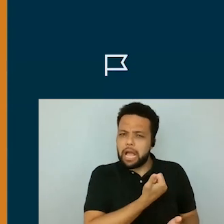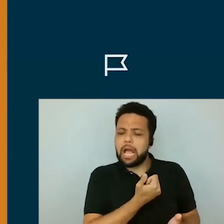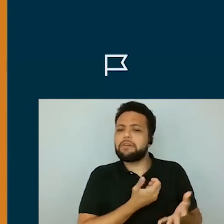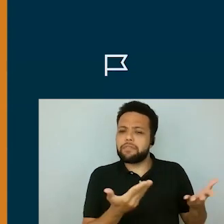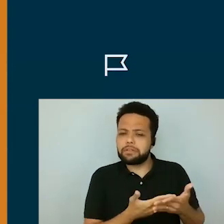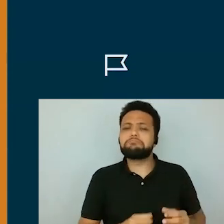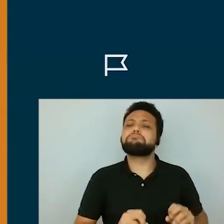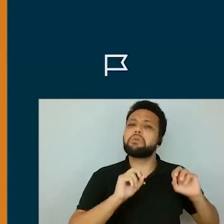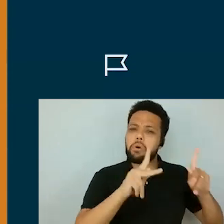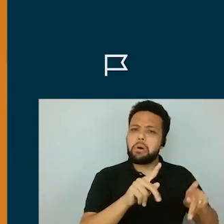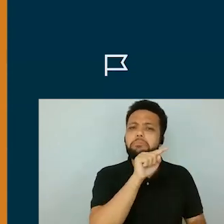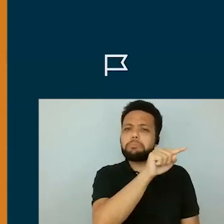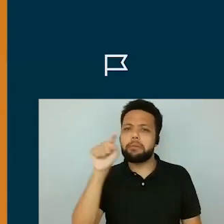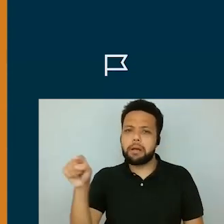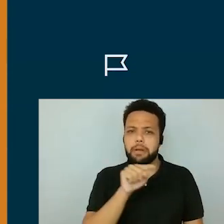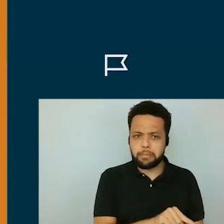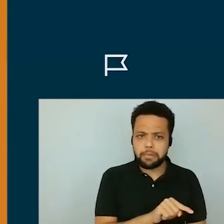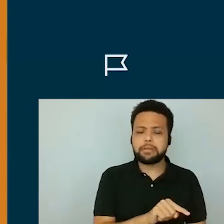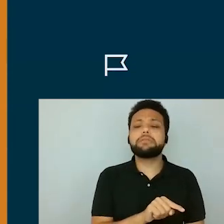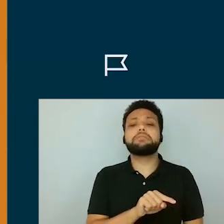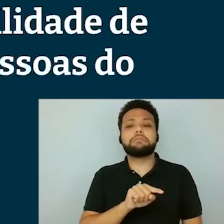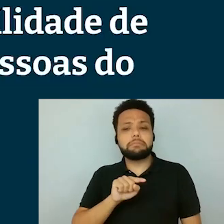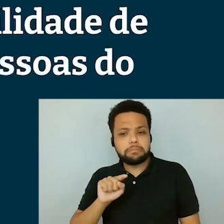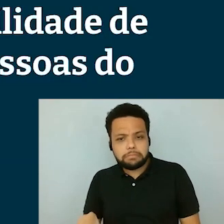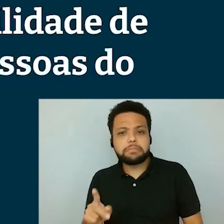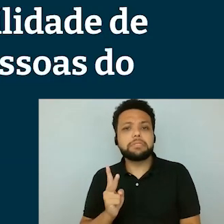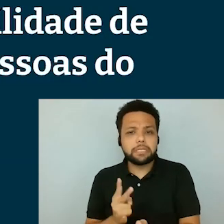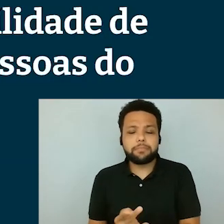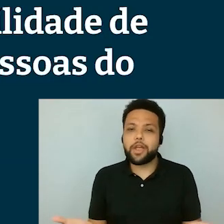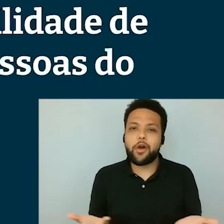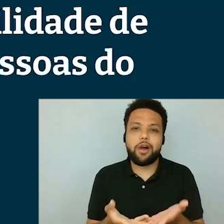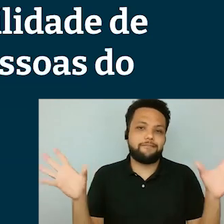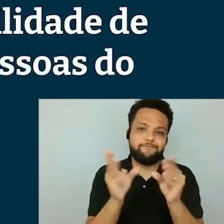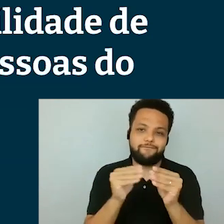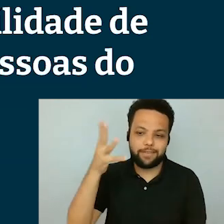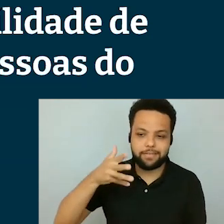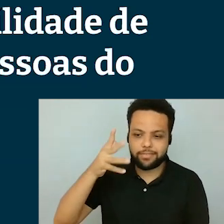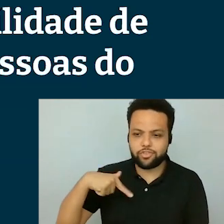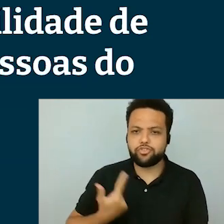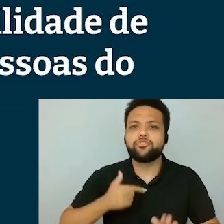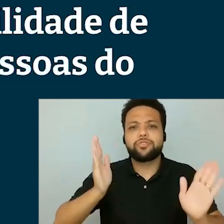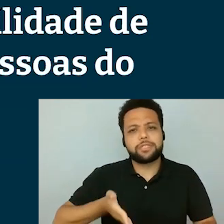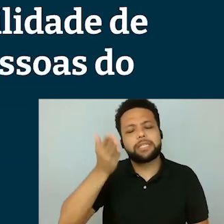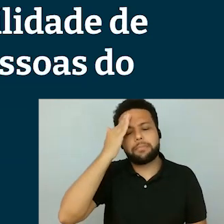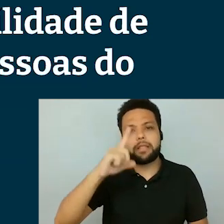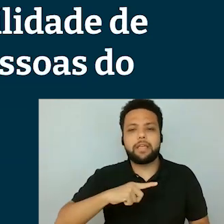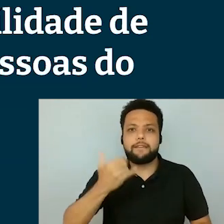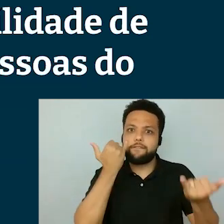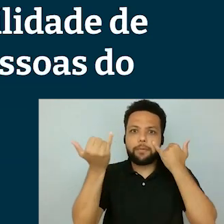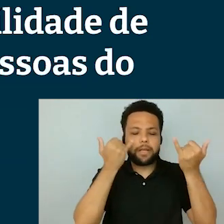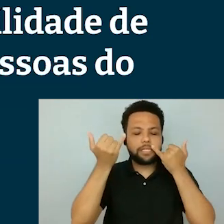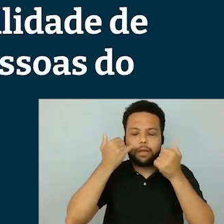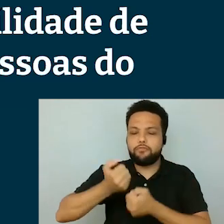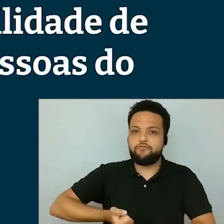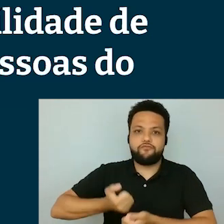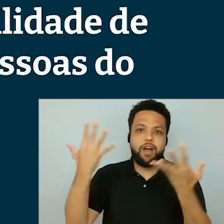gente chegou aqui ao final da nossa palestra. A gente sabe que a gente trouxe bastante conteúdo para vocês,